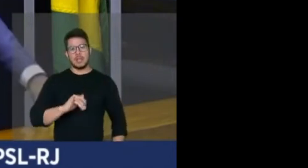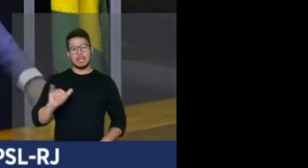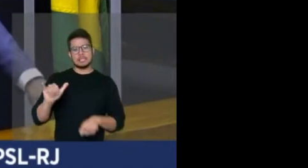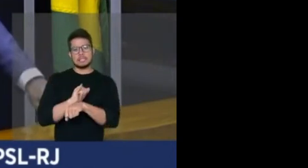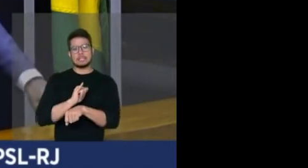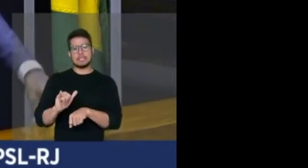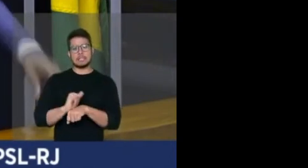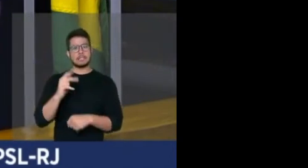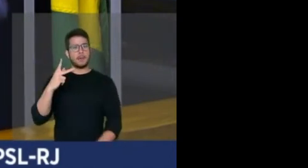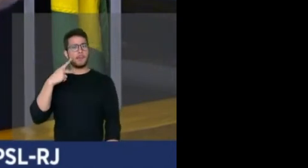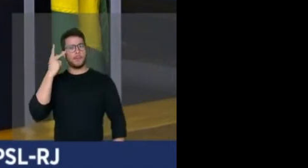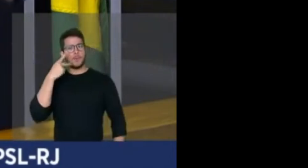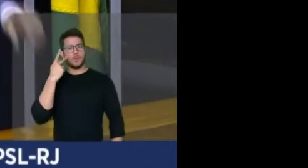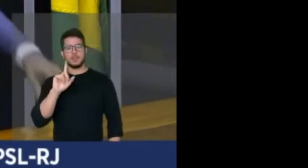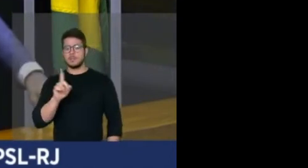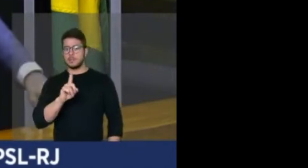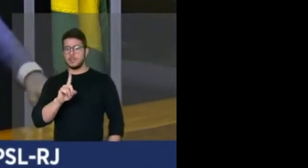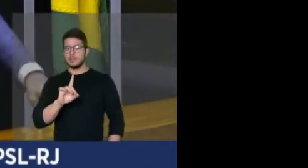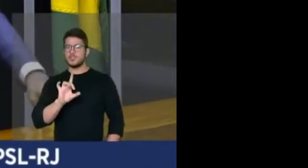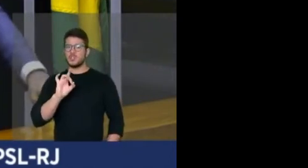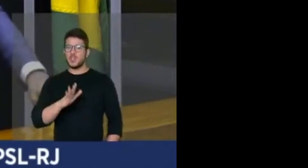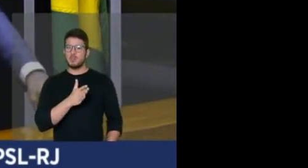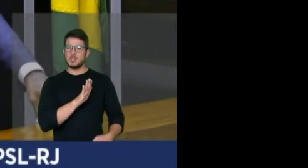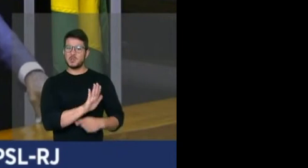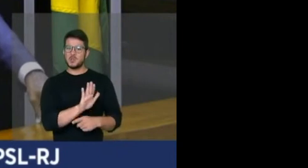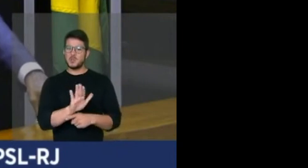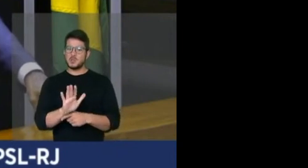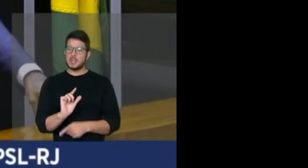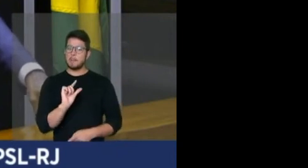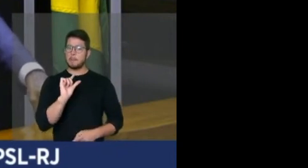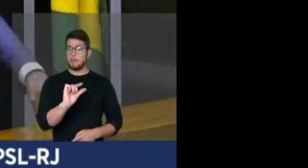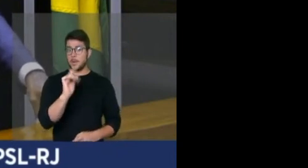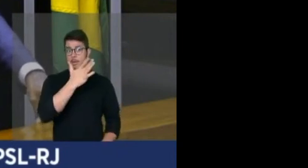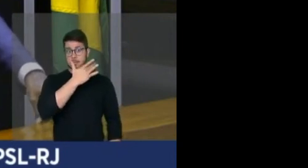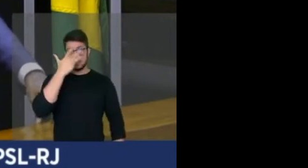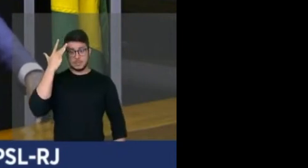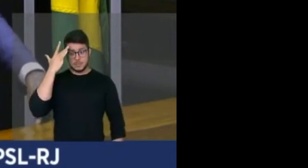beneficiar alguns poucos que já faziam disso um grande